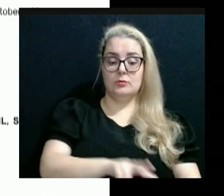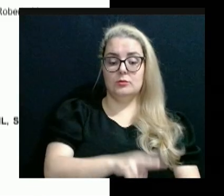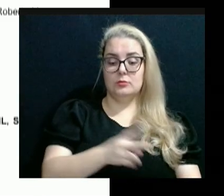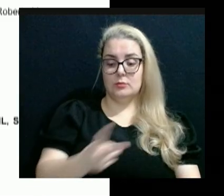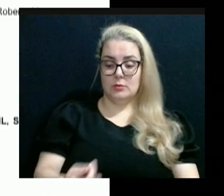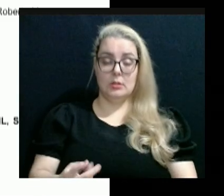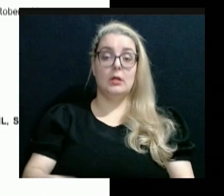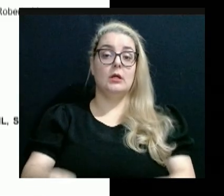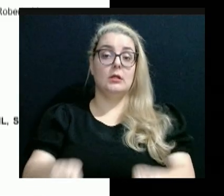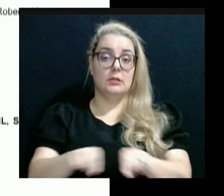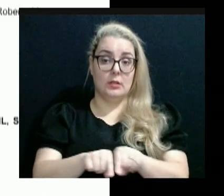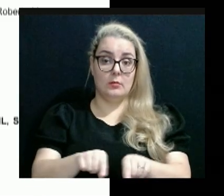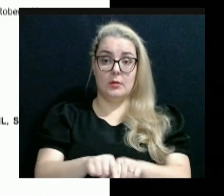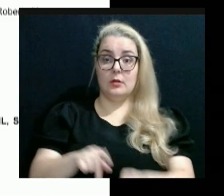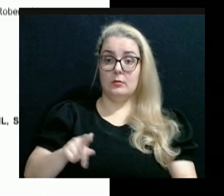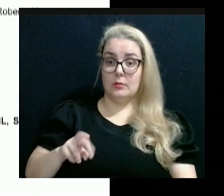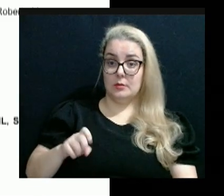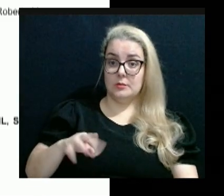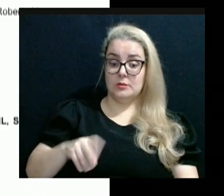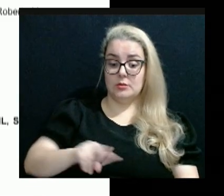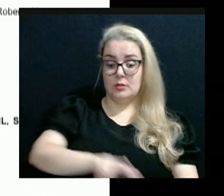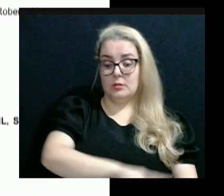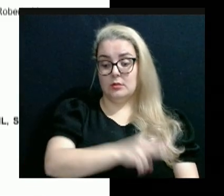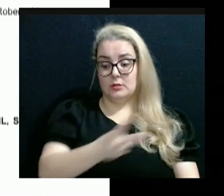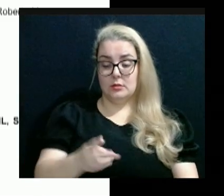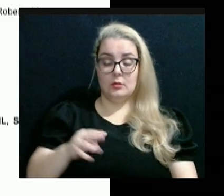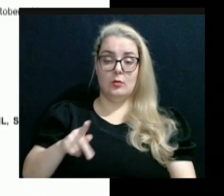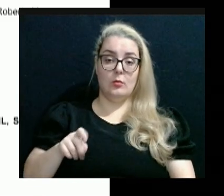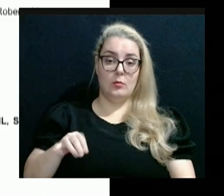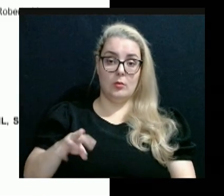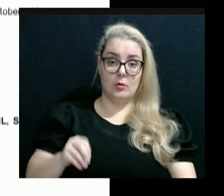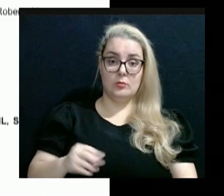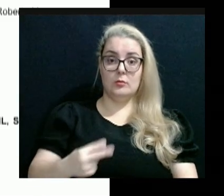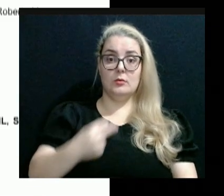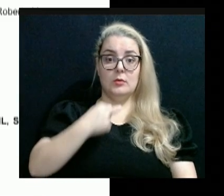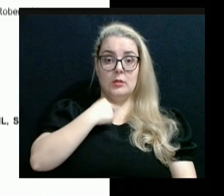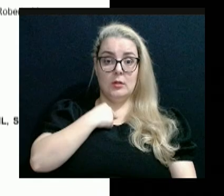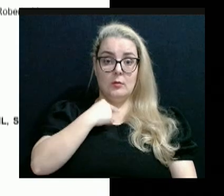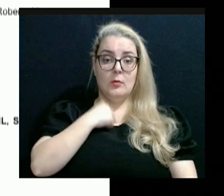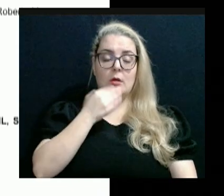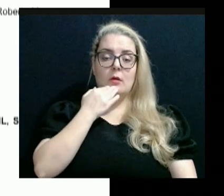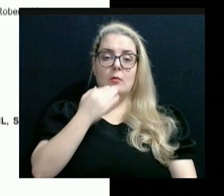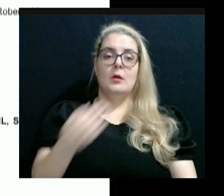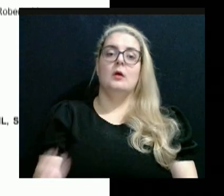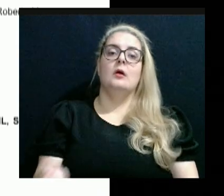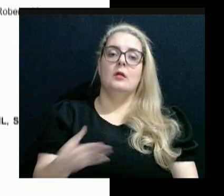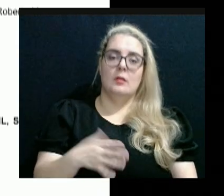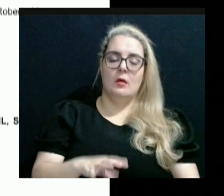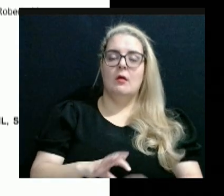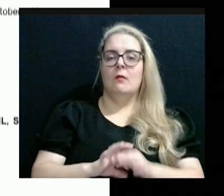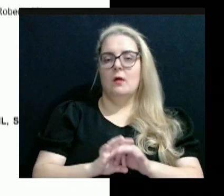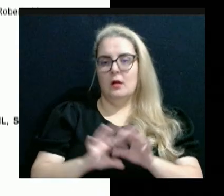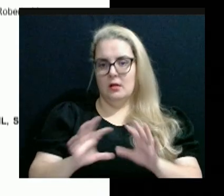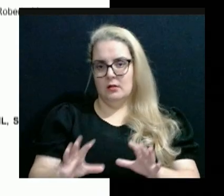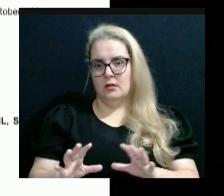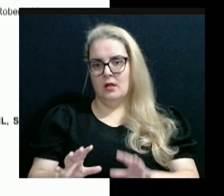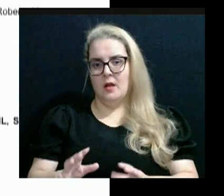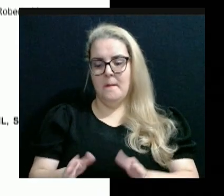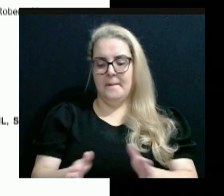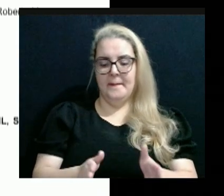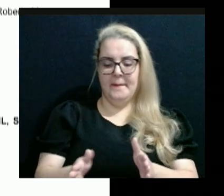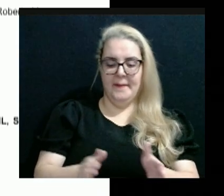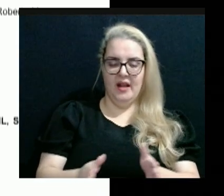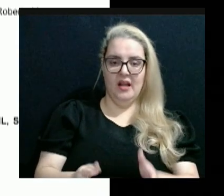disso, o permissionário que transferir o ponto fica impedido de solicitar nova autorização pelo período de